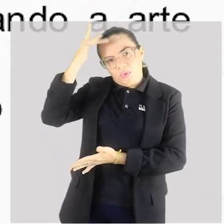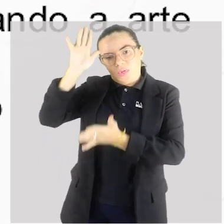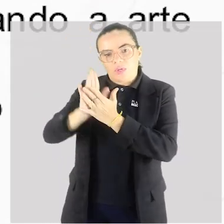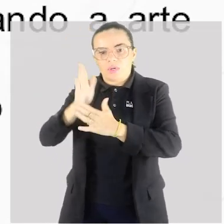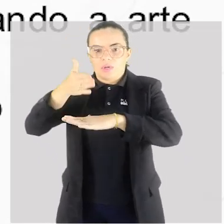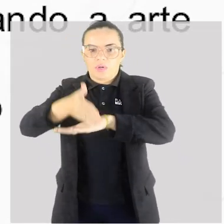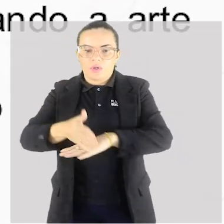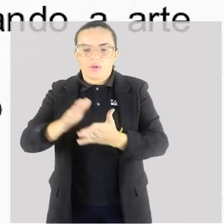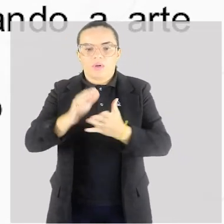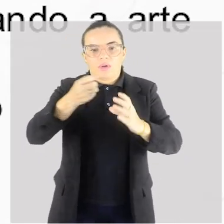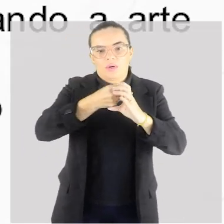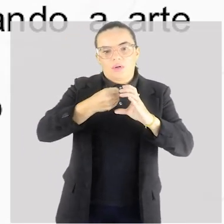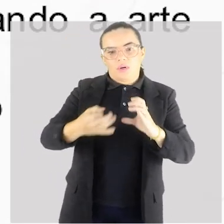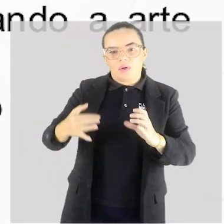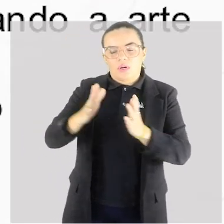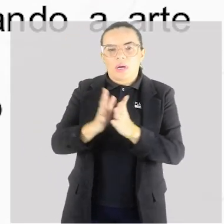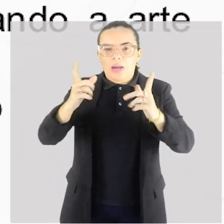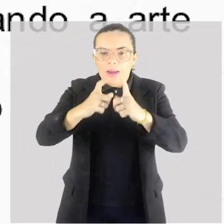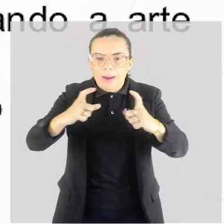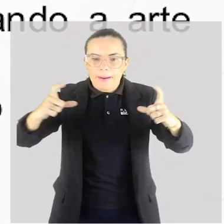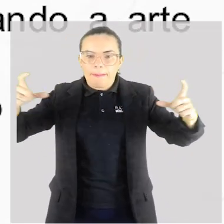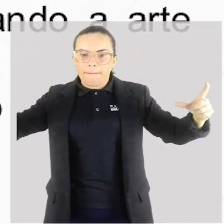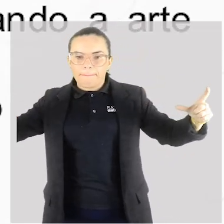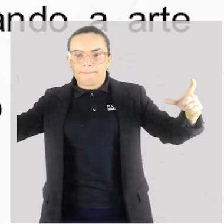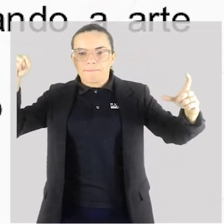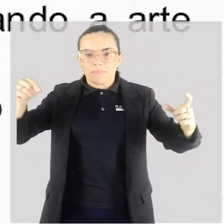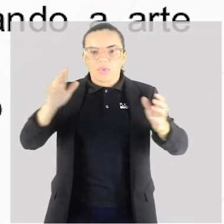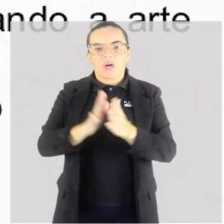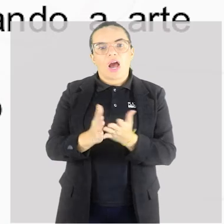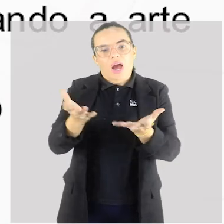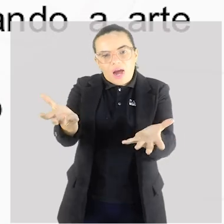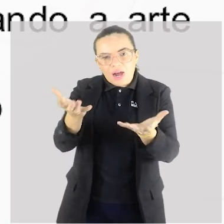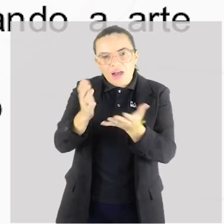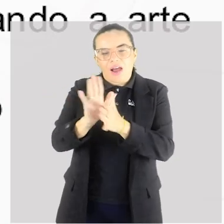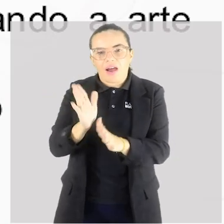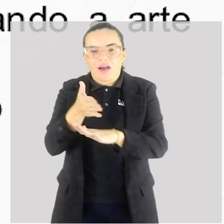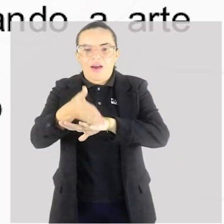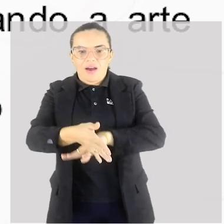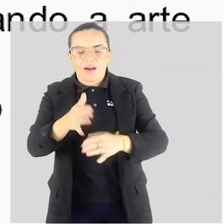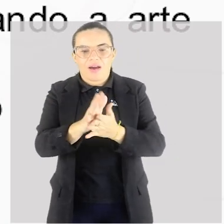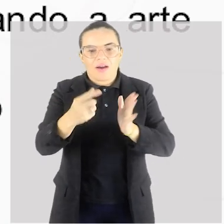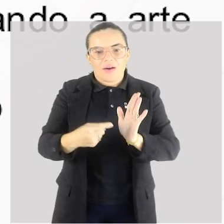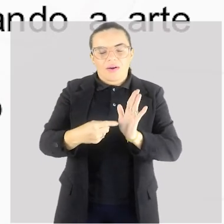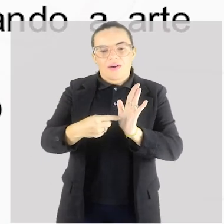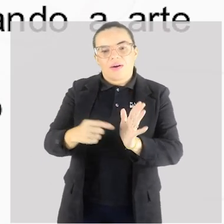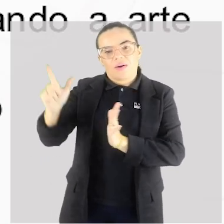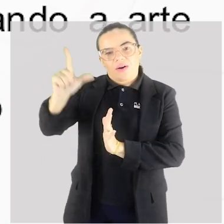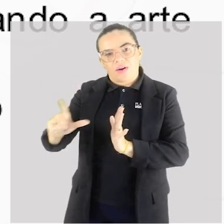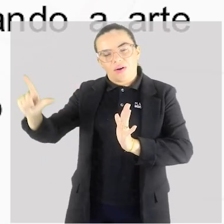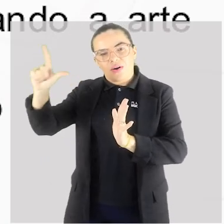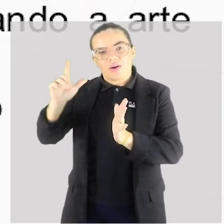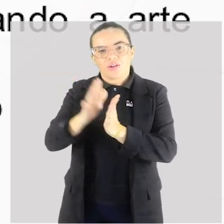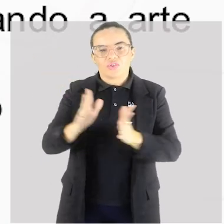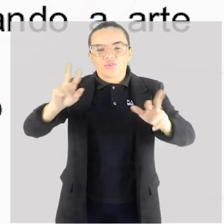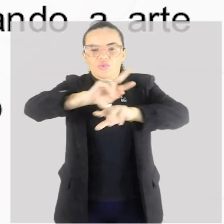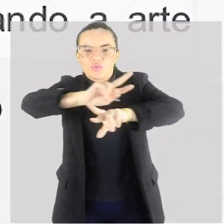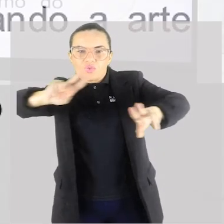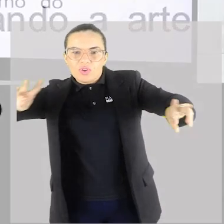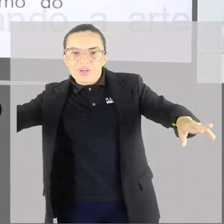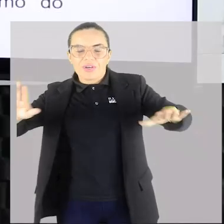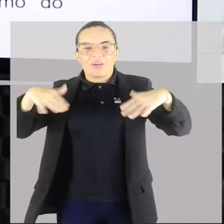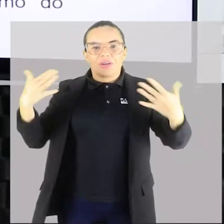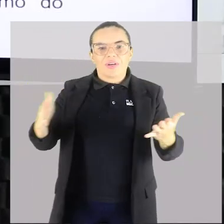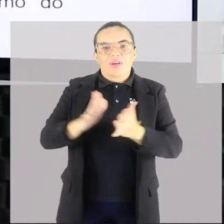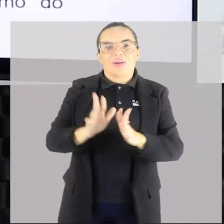imensa imprevisibilidade. Quando você tem uma plateia, que essa plateia se dispõe e todo mundo é literalmente um grupo heterogêneo, você não sabe o que